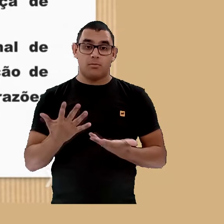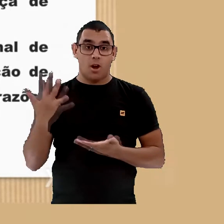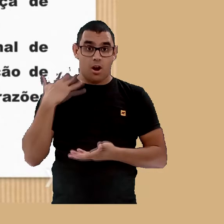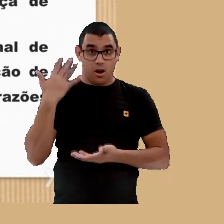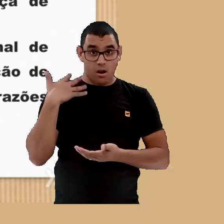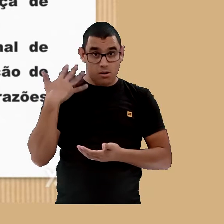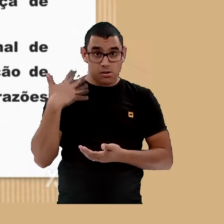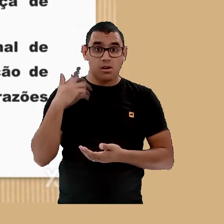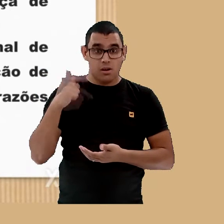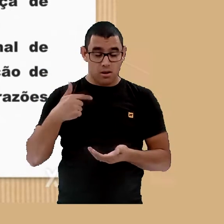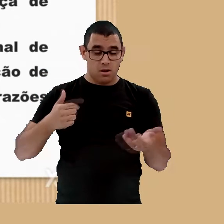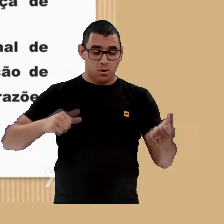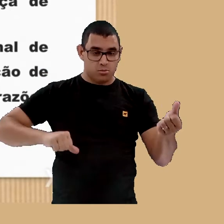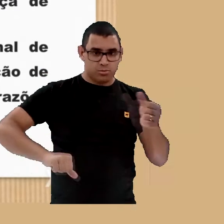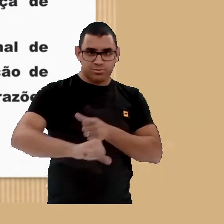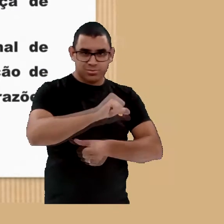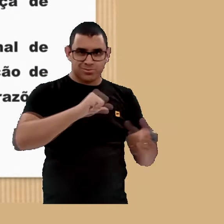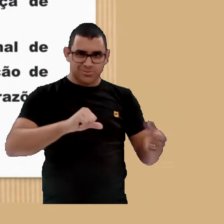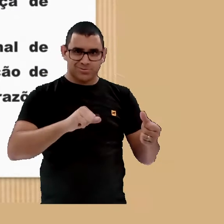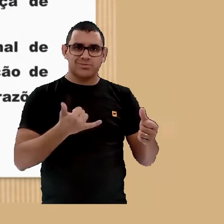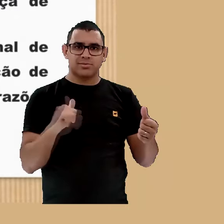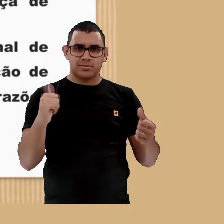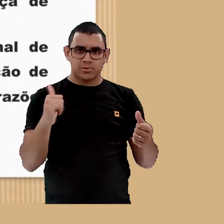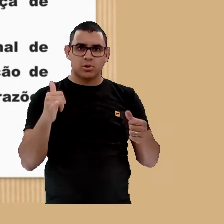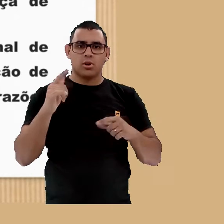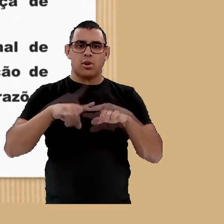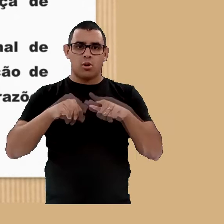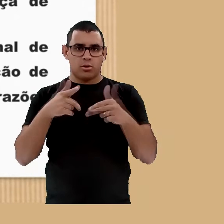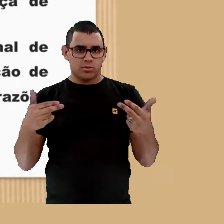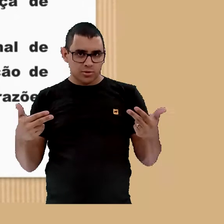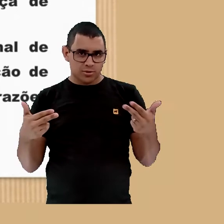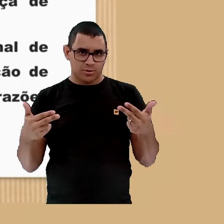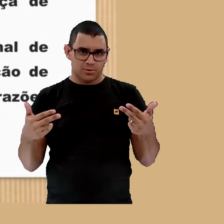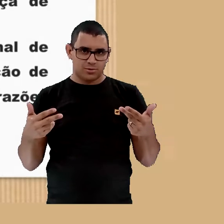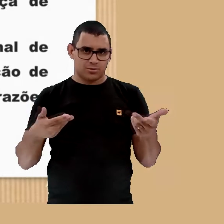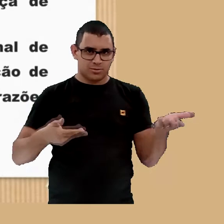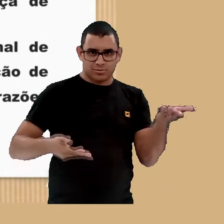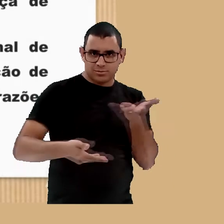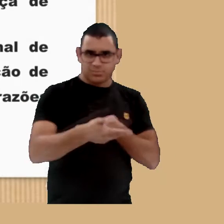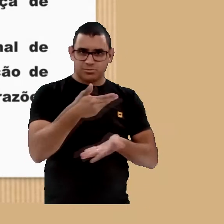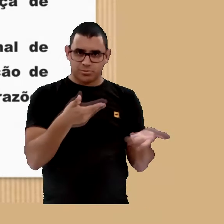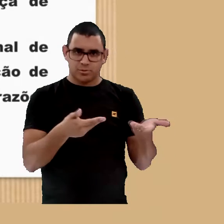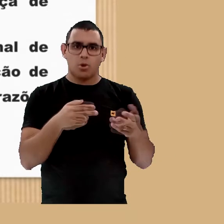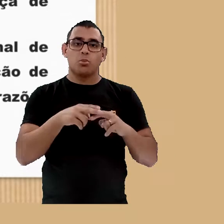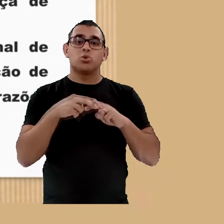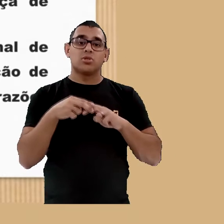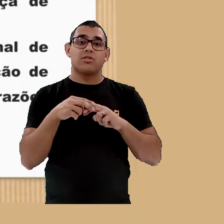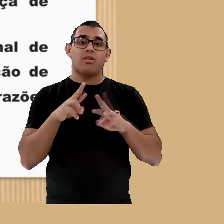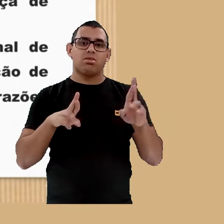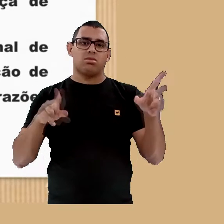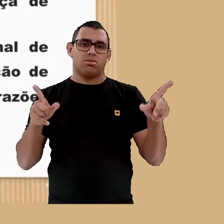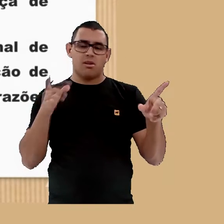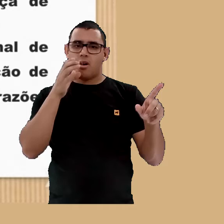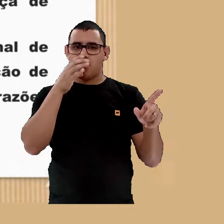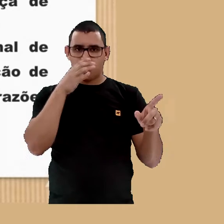Calor. O calor é a transferência de energia de um objeto ou sistema para outro em razão exclusivamente da diferença de temperatura entre eles.